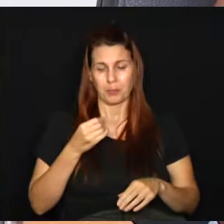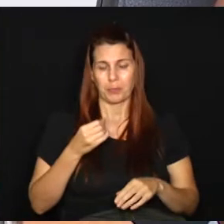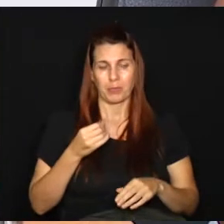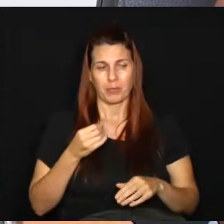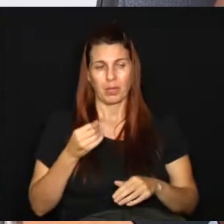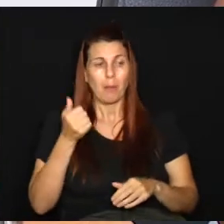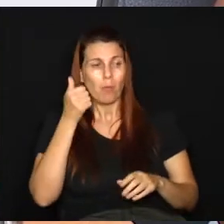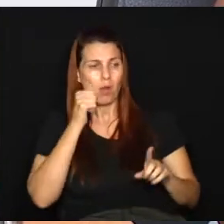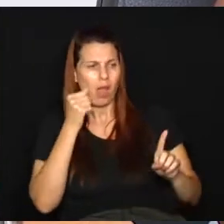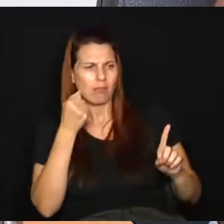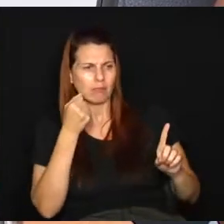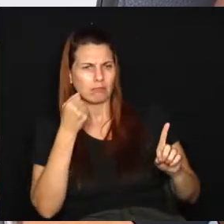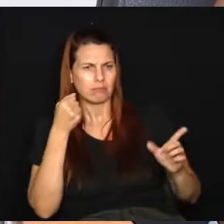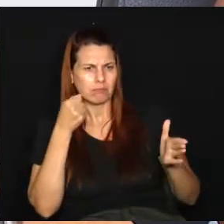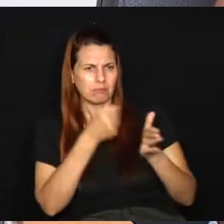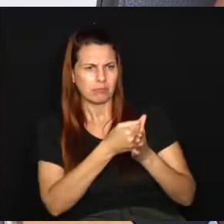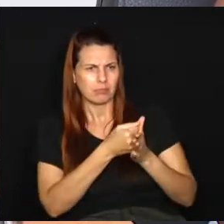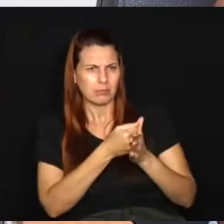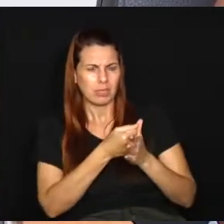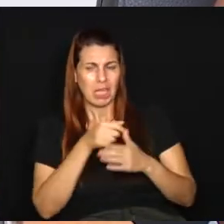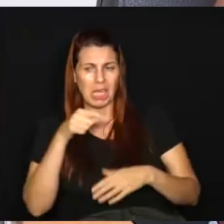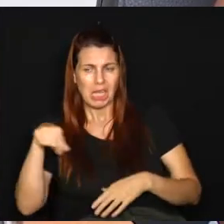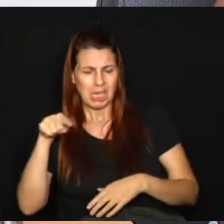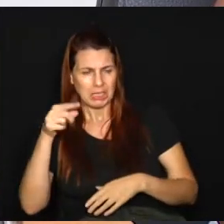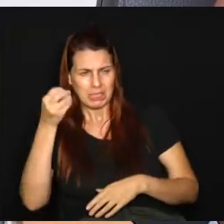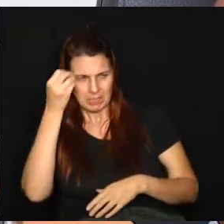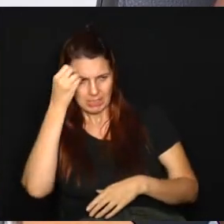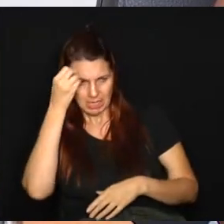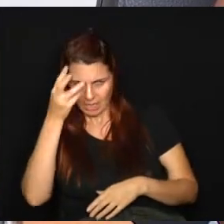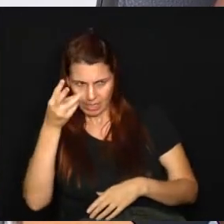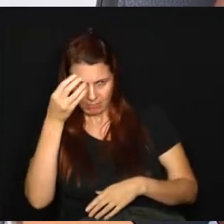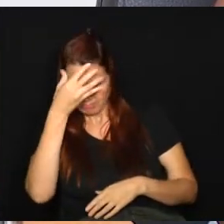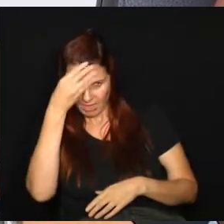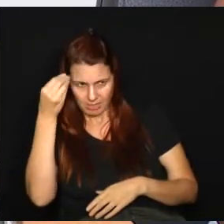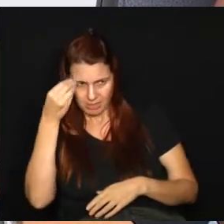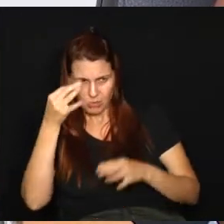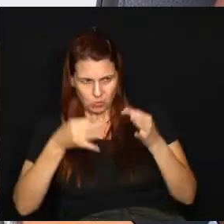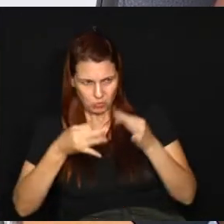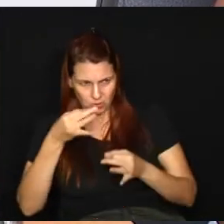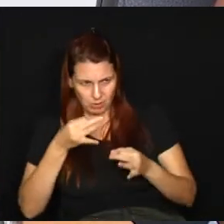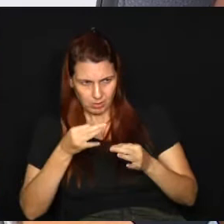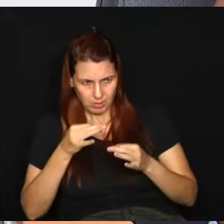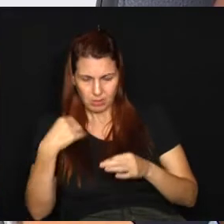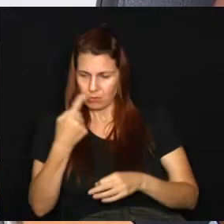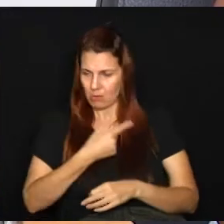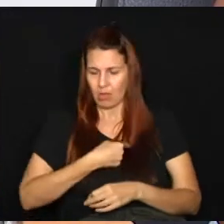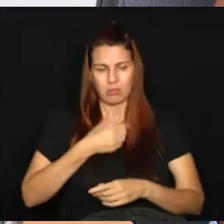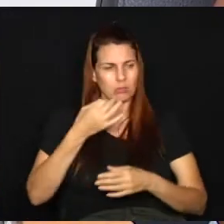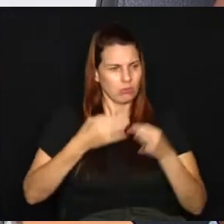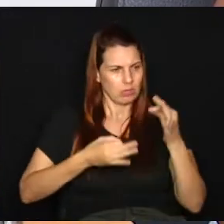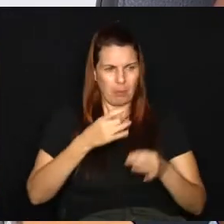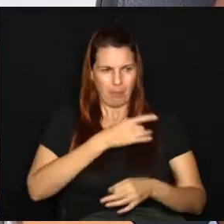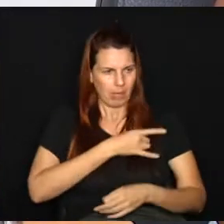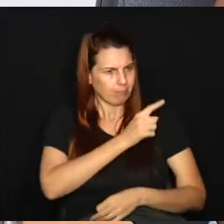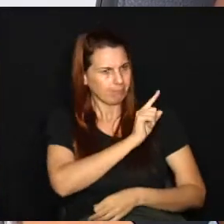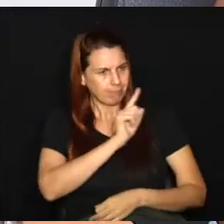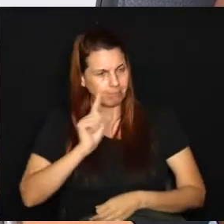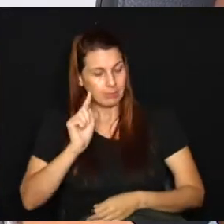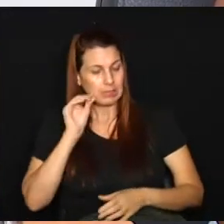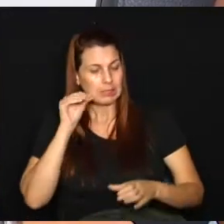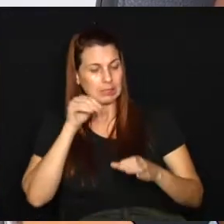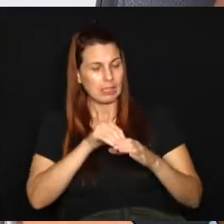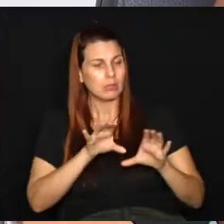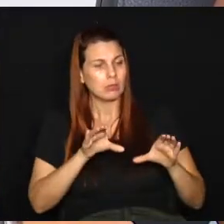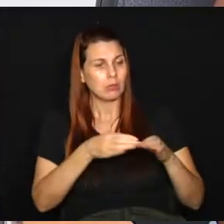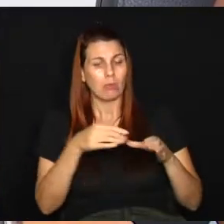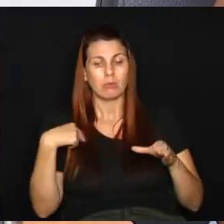se lembram que existe justiça. Então, nós não podemos também ter medo da justiça, porque quem está lá dentro é